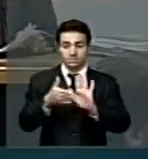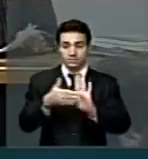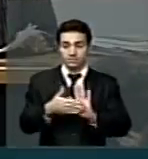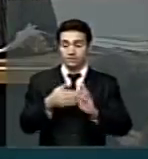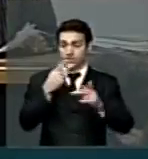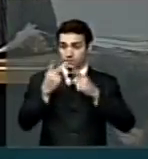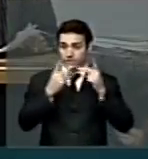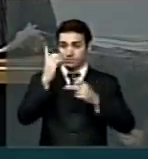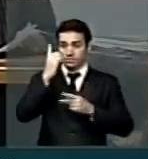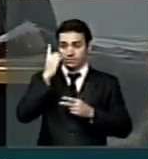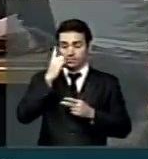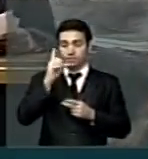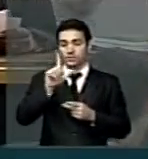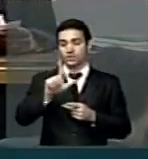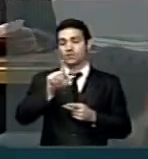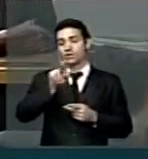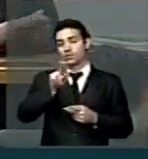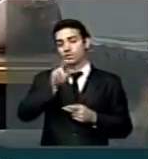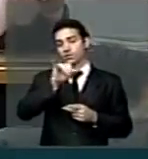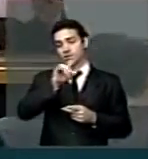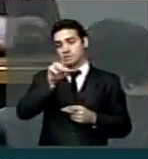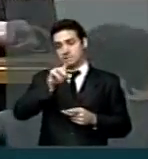colocada pela deputada Luísa Erundina,